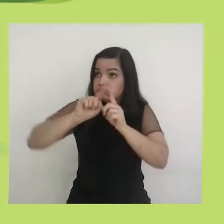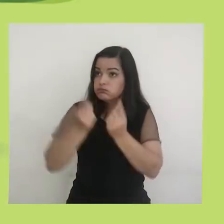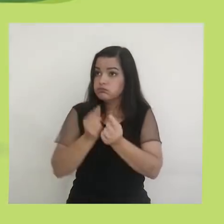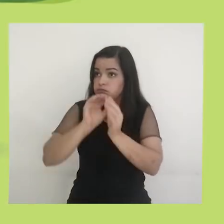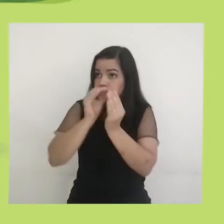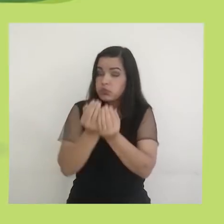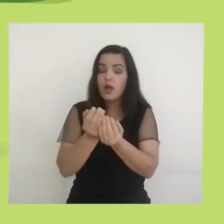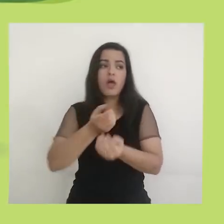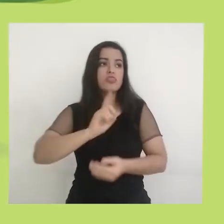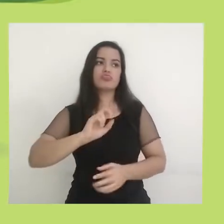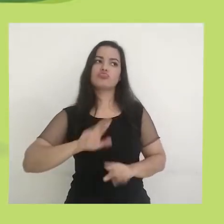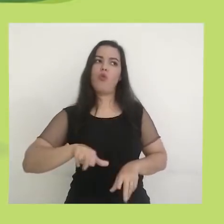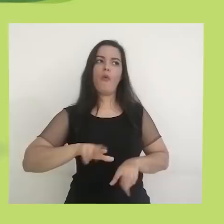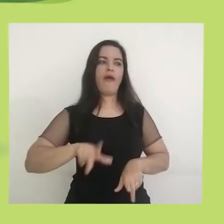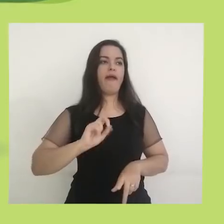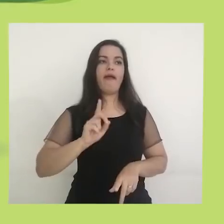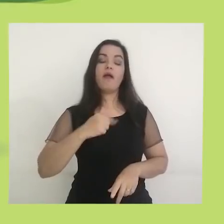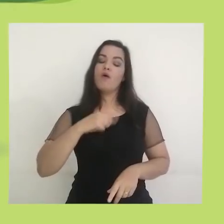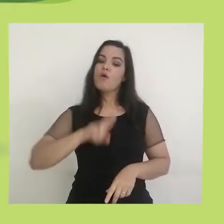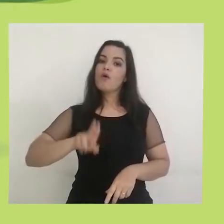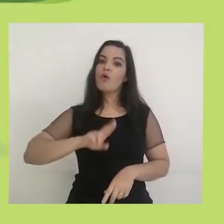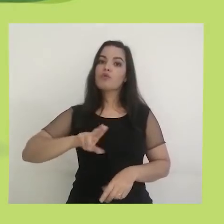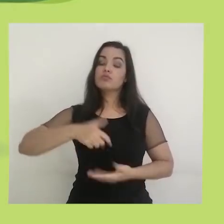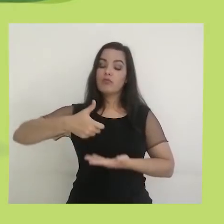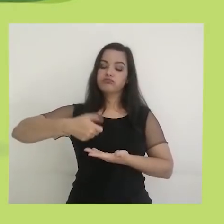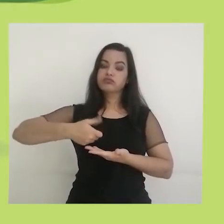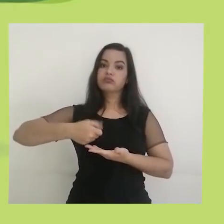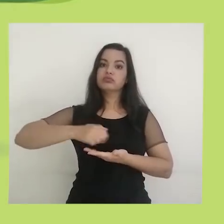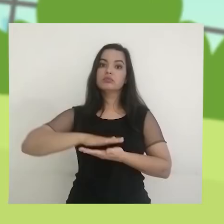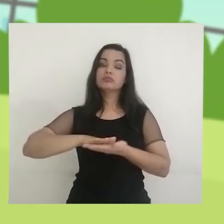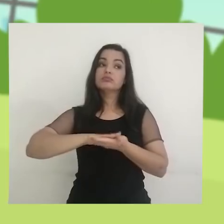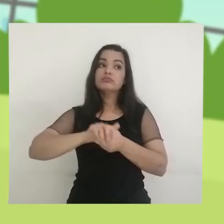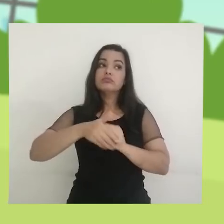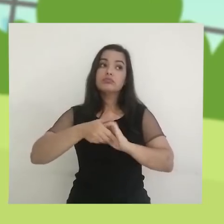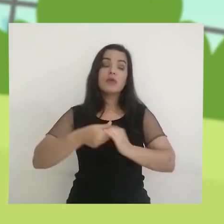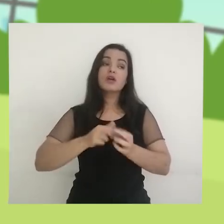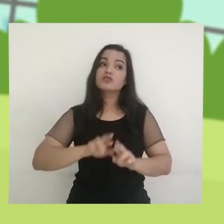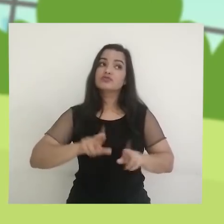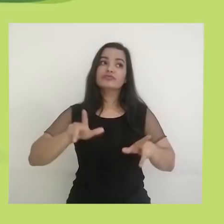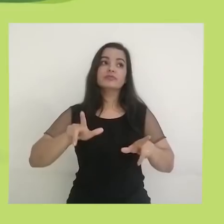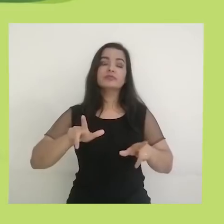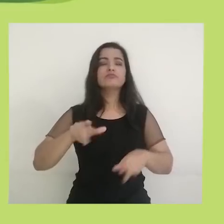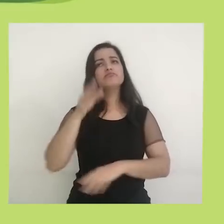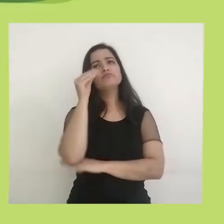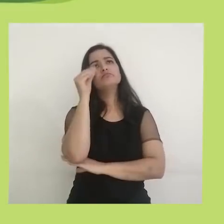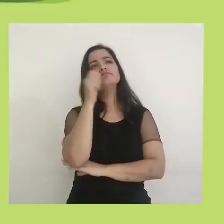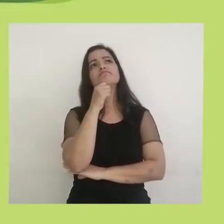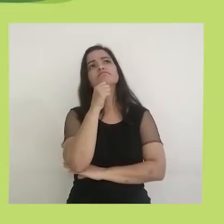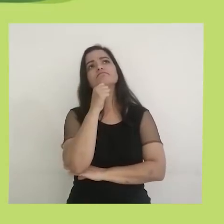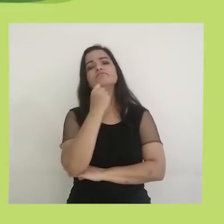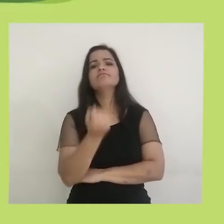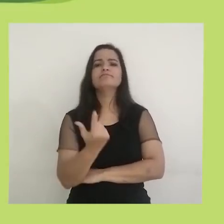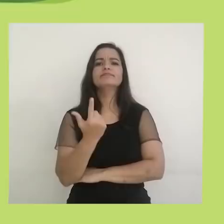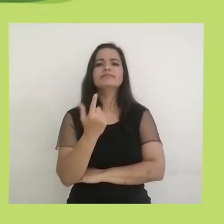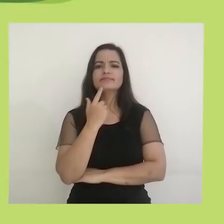Negativo, Júpiter. O sabão que eu usei pra fazer a mistura era líquido. Que curioso.